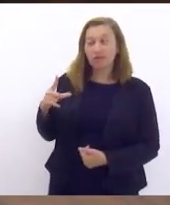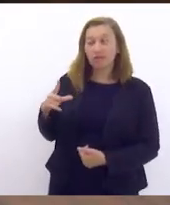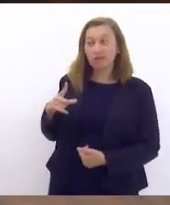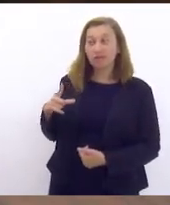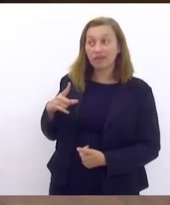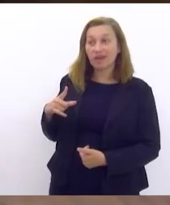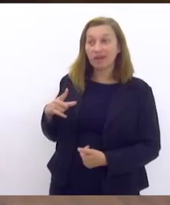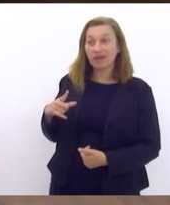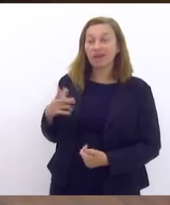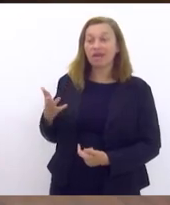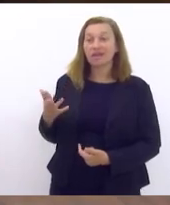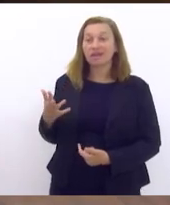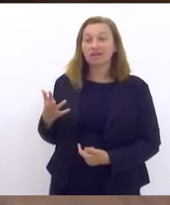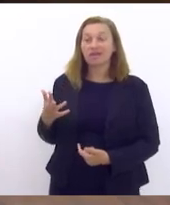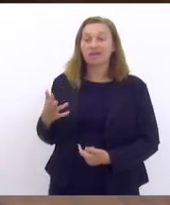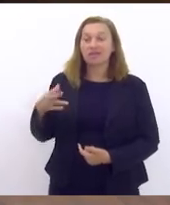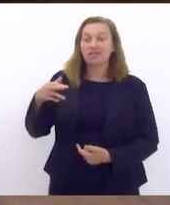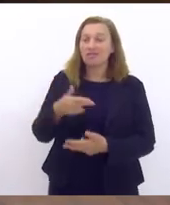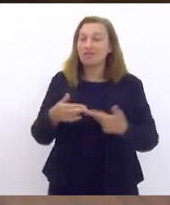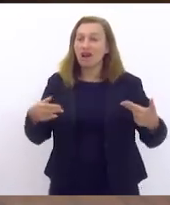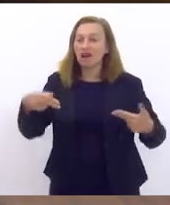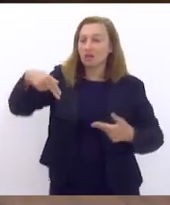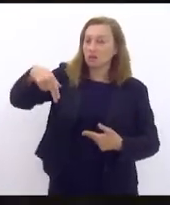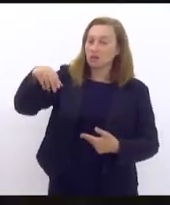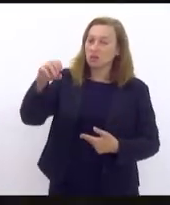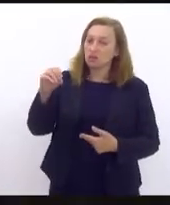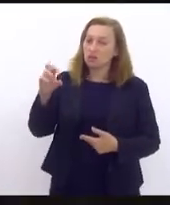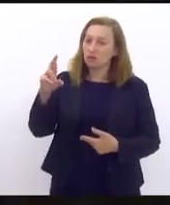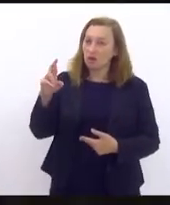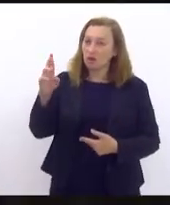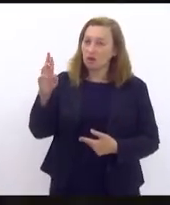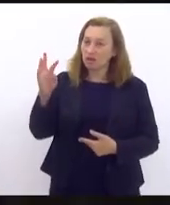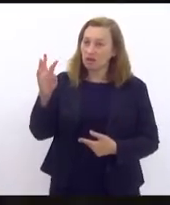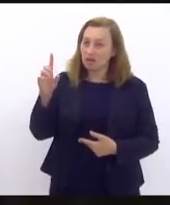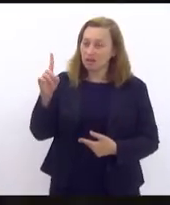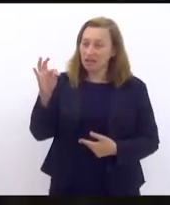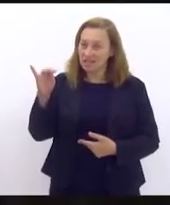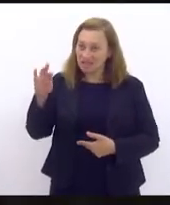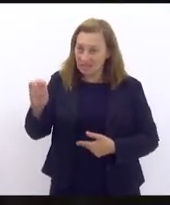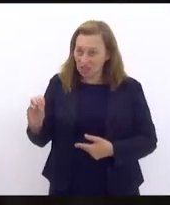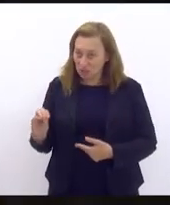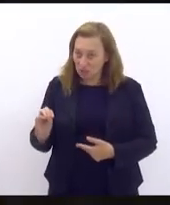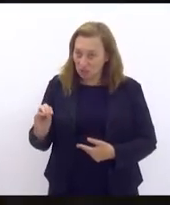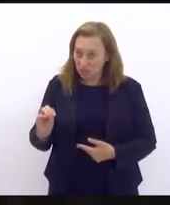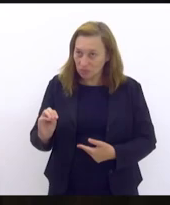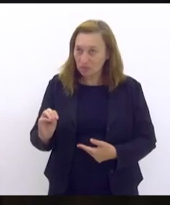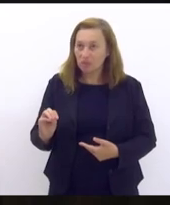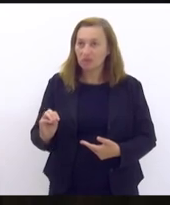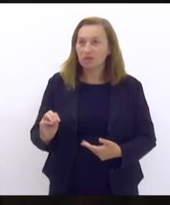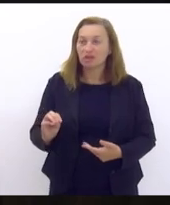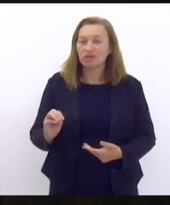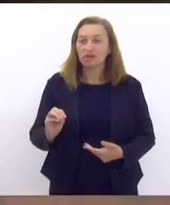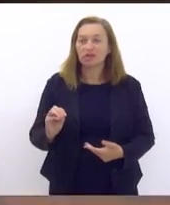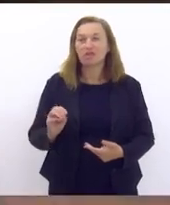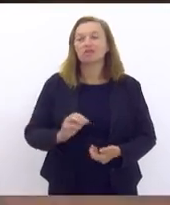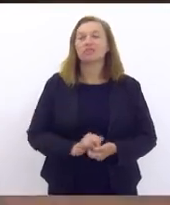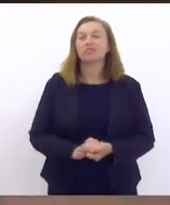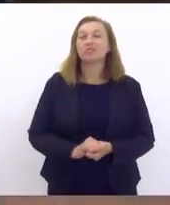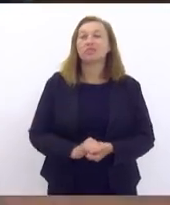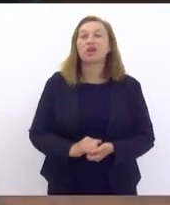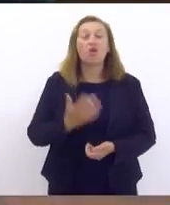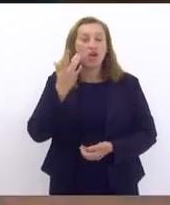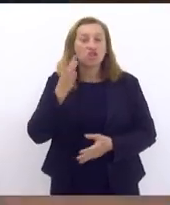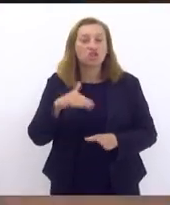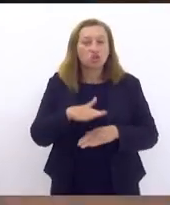da... nordestinos aqui. São feirantes, são simpatizantes, é o povo que vive o dia a dia lá. Eu acho que todo